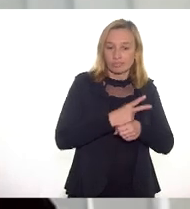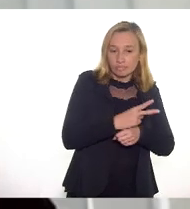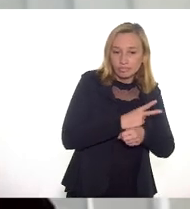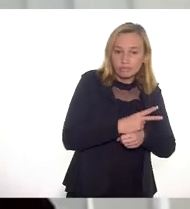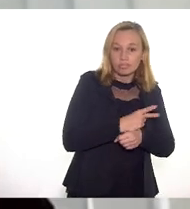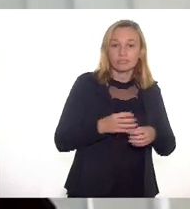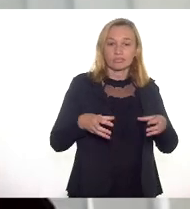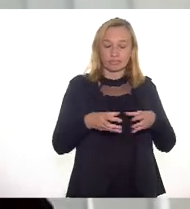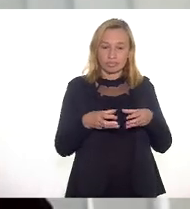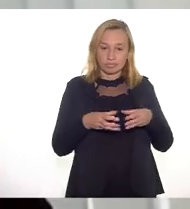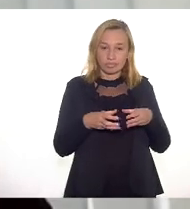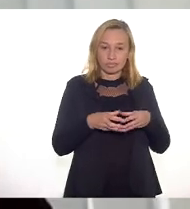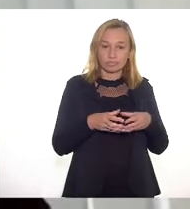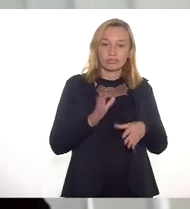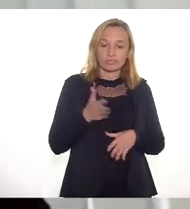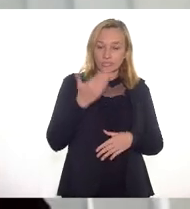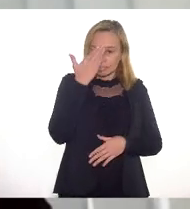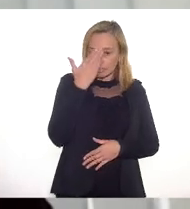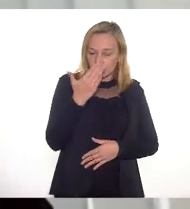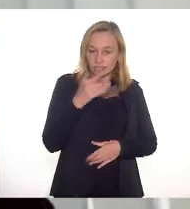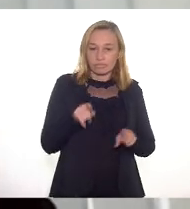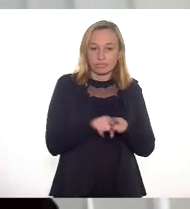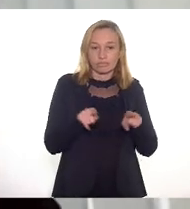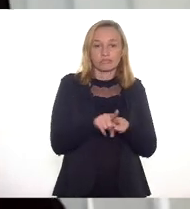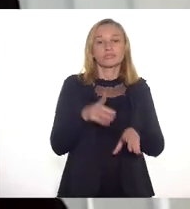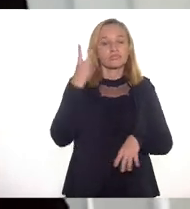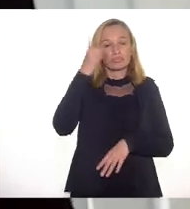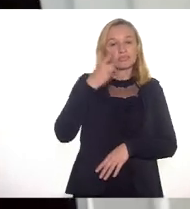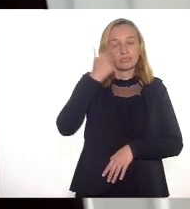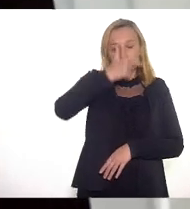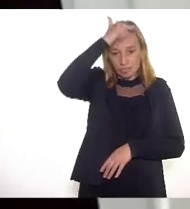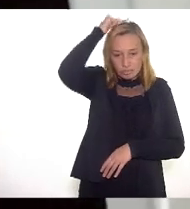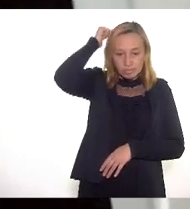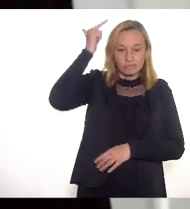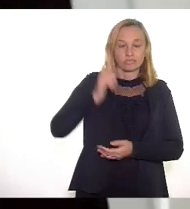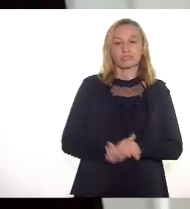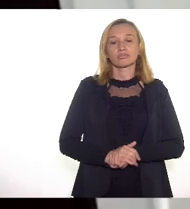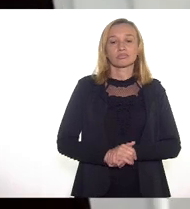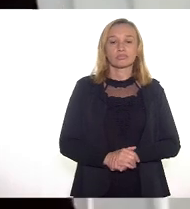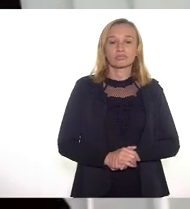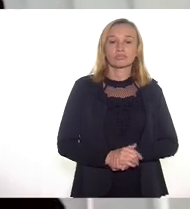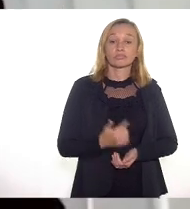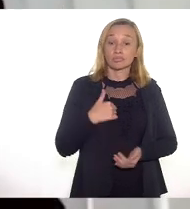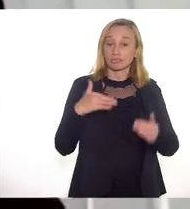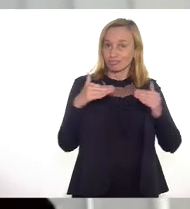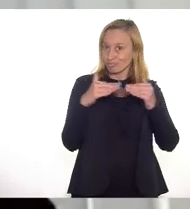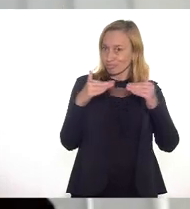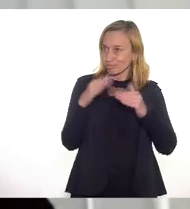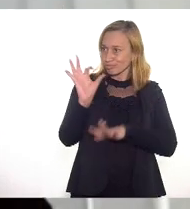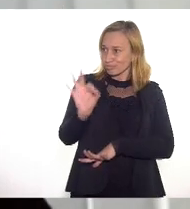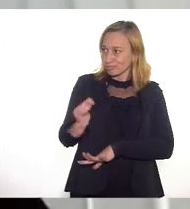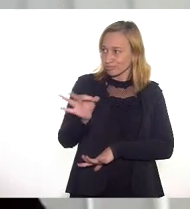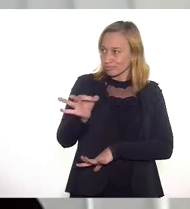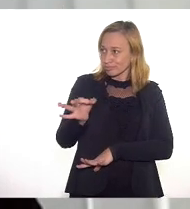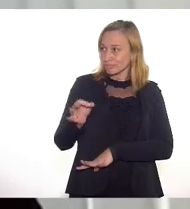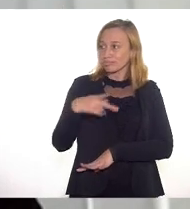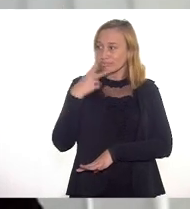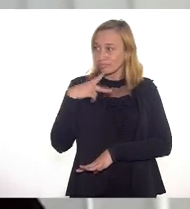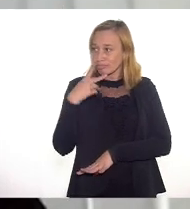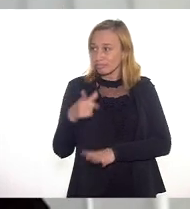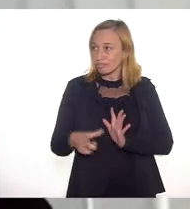esses órgãos, até agradeço muito também ao deputado Luiz Paulo, com quem, aliás, eu concordo plenamente com o que falou